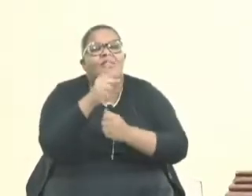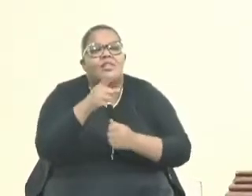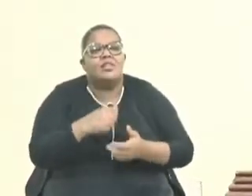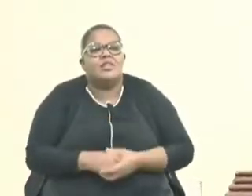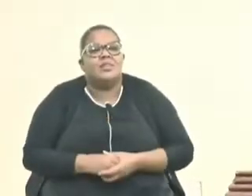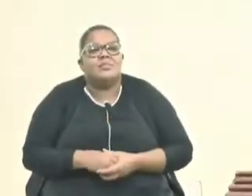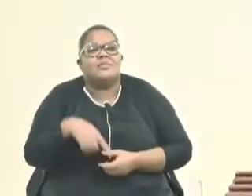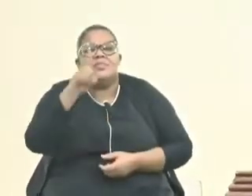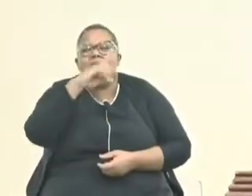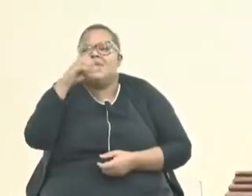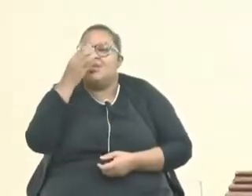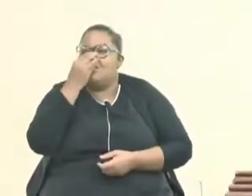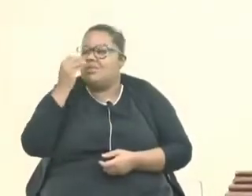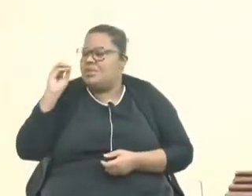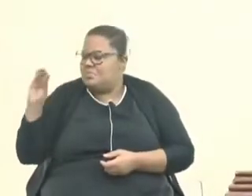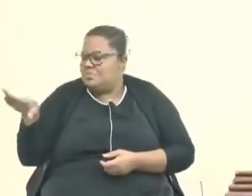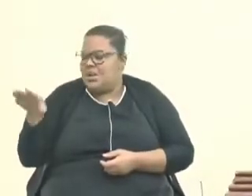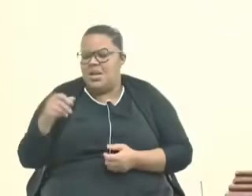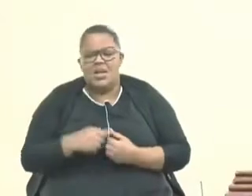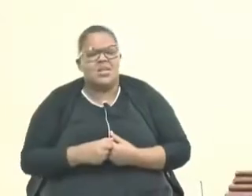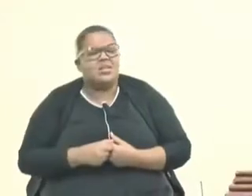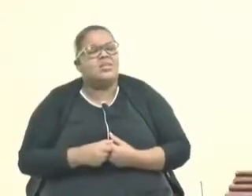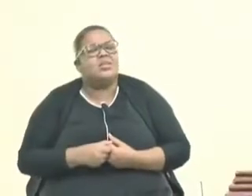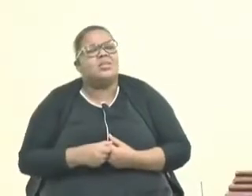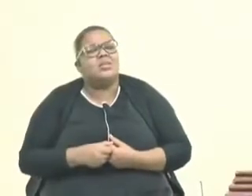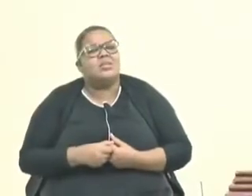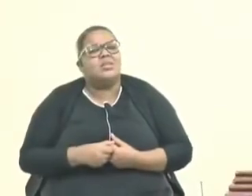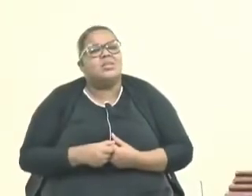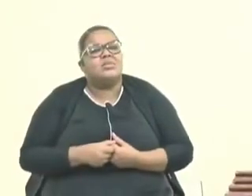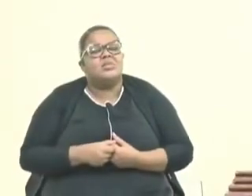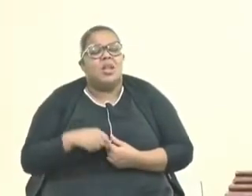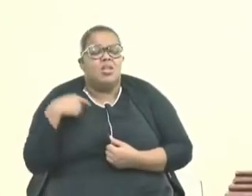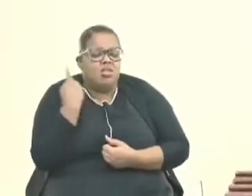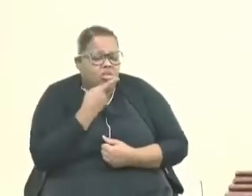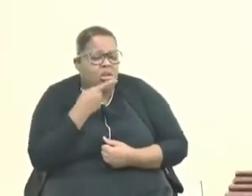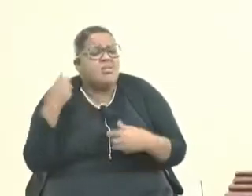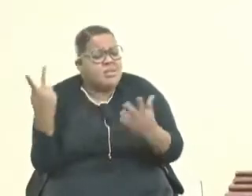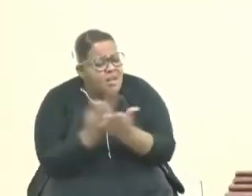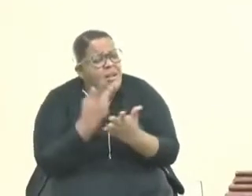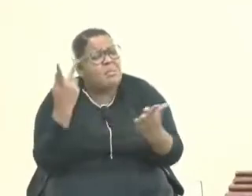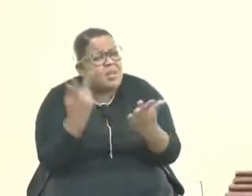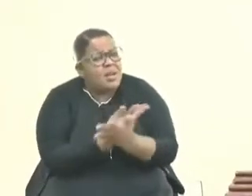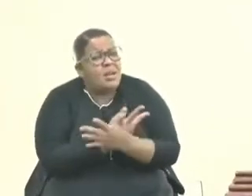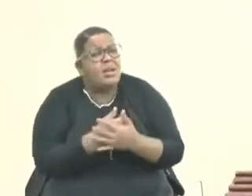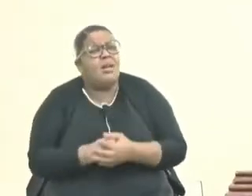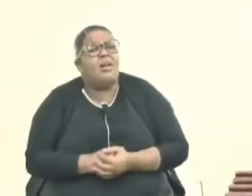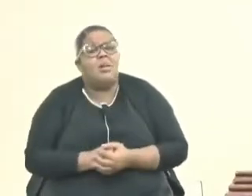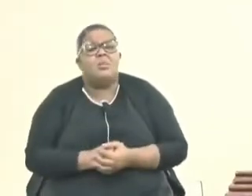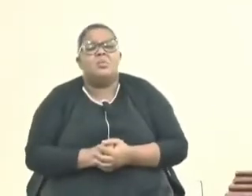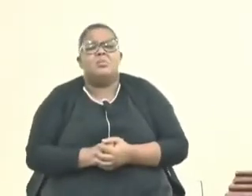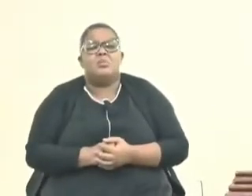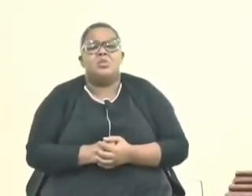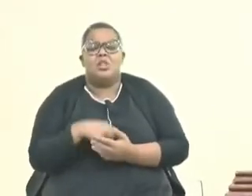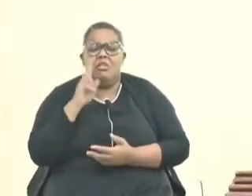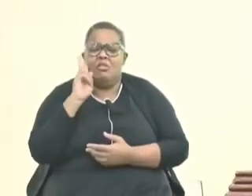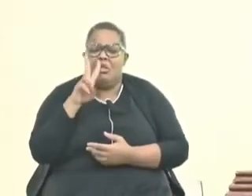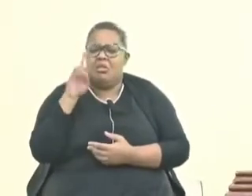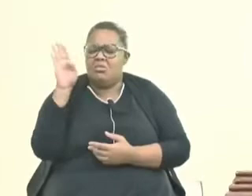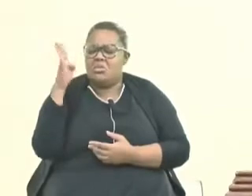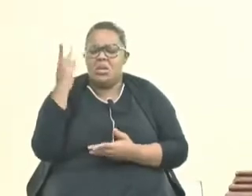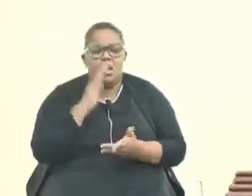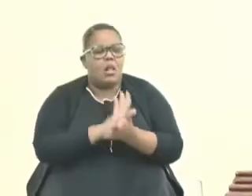Deus não está na nossa dependência de errado errado errado e fazer de conta que não está acontecendo nada E